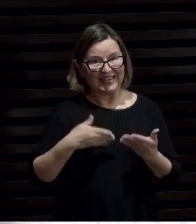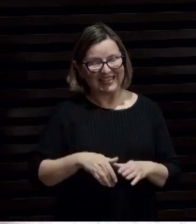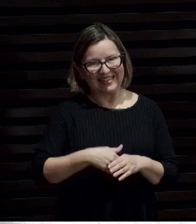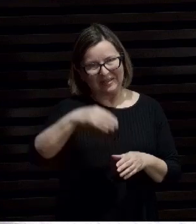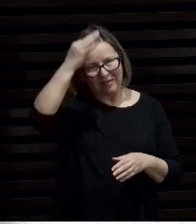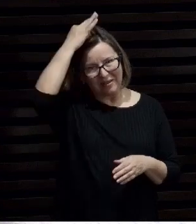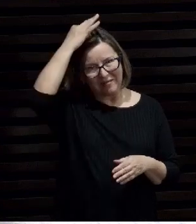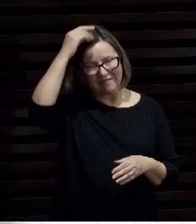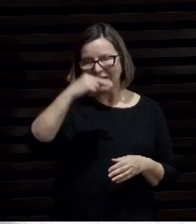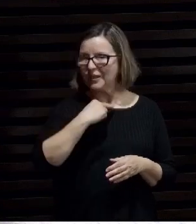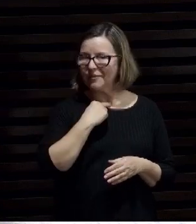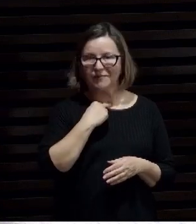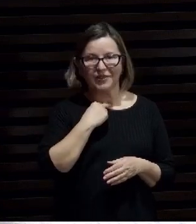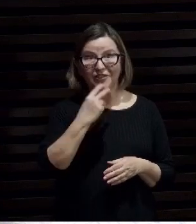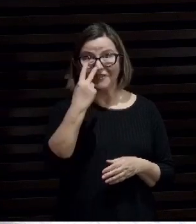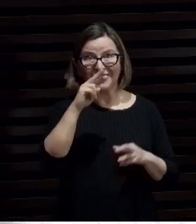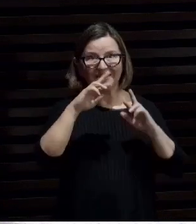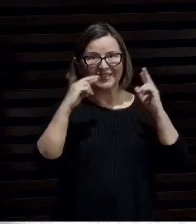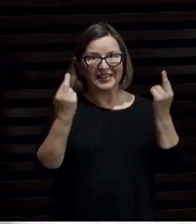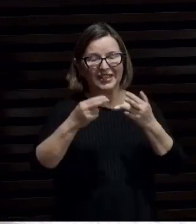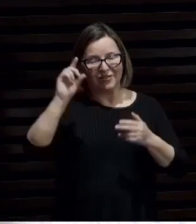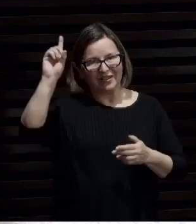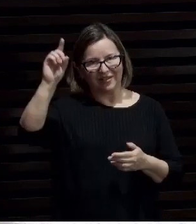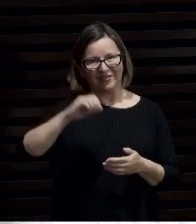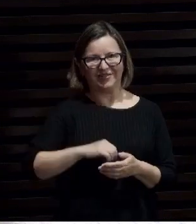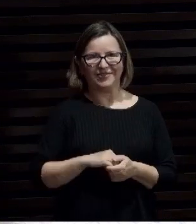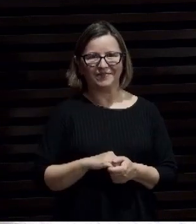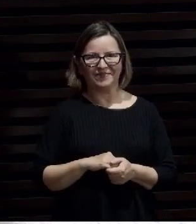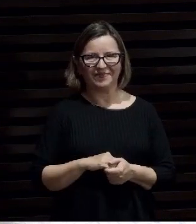não pode ver o reino de Deus.